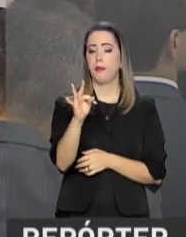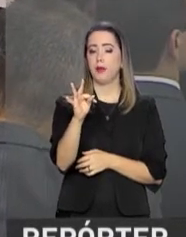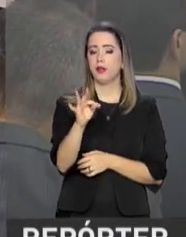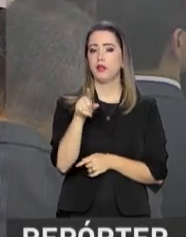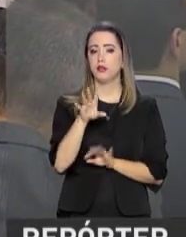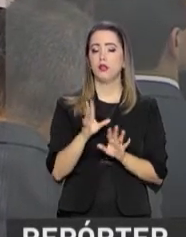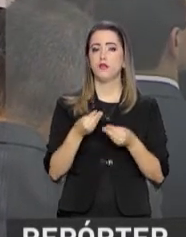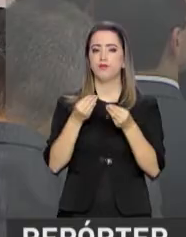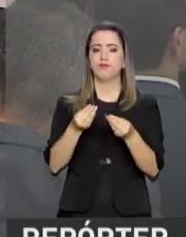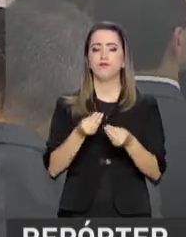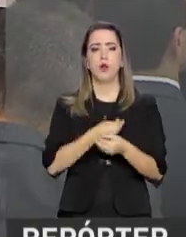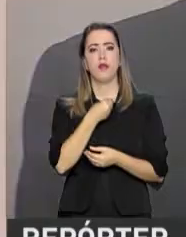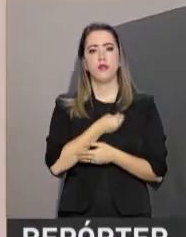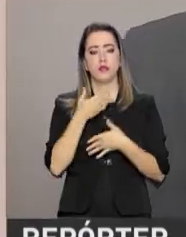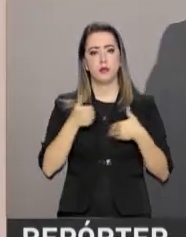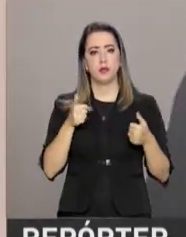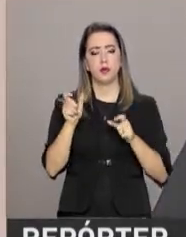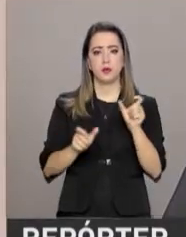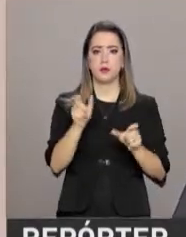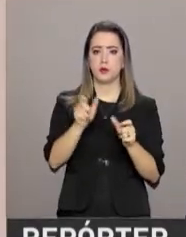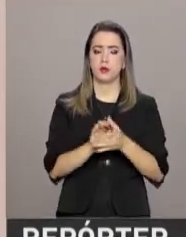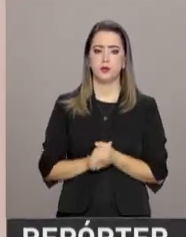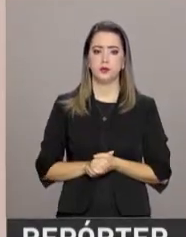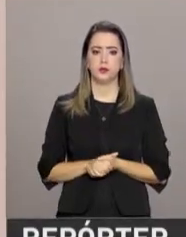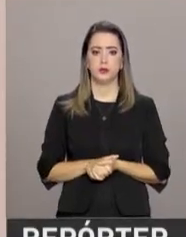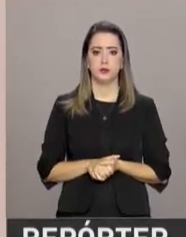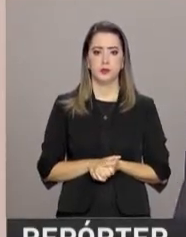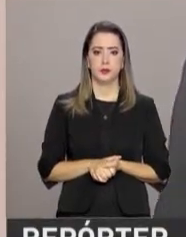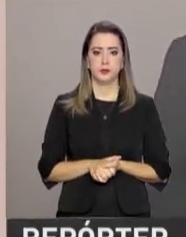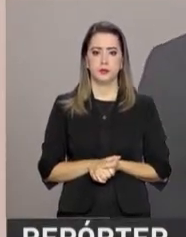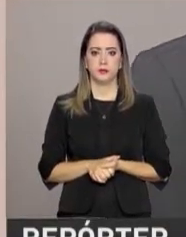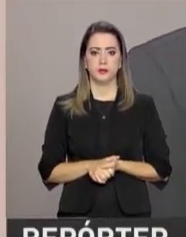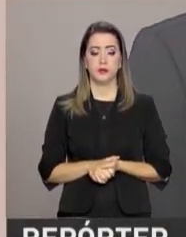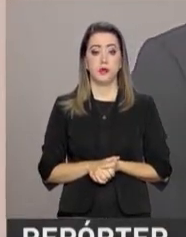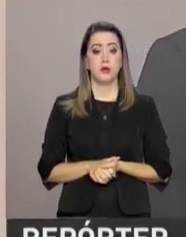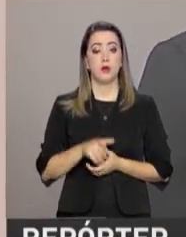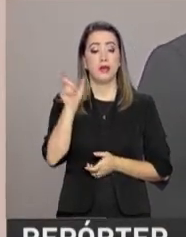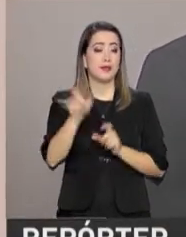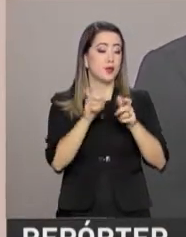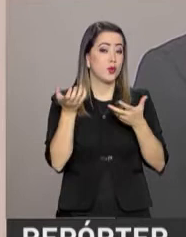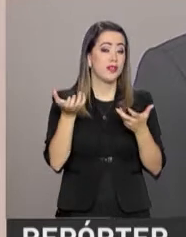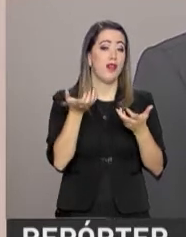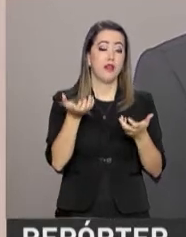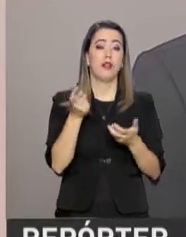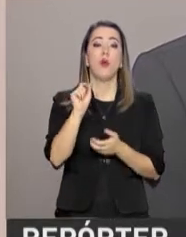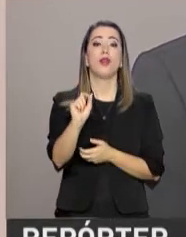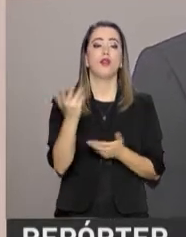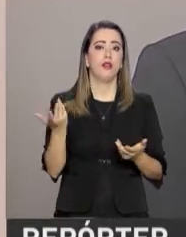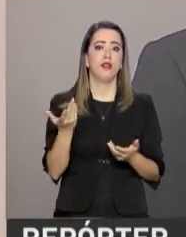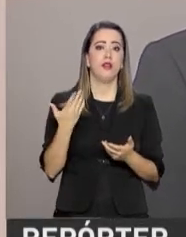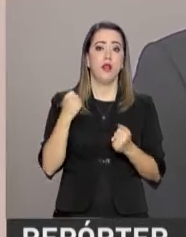dignidade para os moradores da cidade que mais o o pai ea mãe de família quer é um julgamento haja um deslocamento rápido